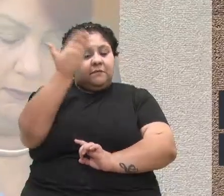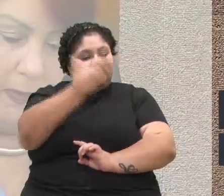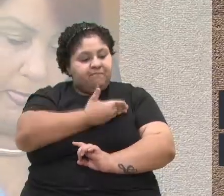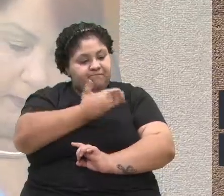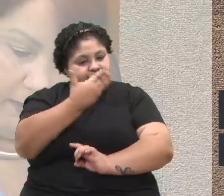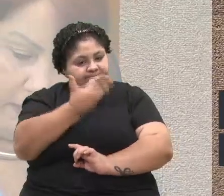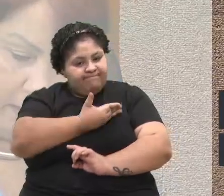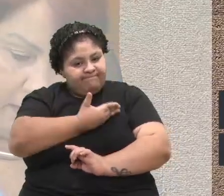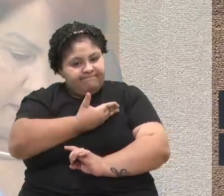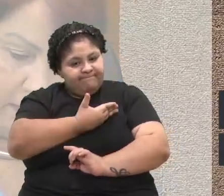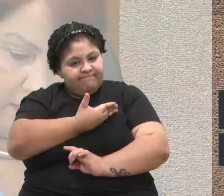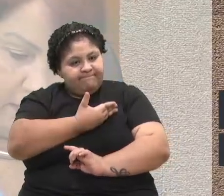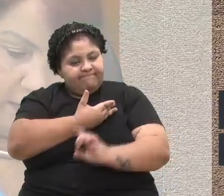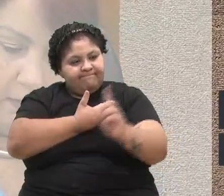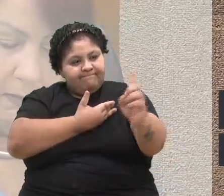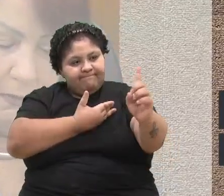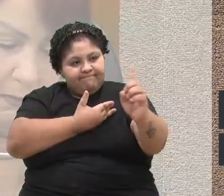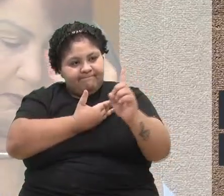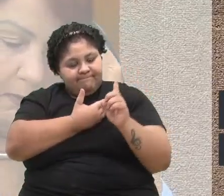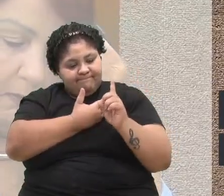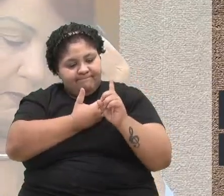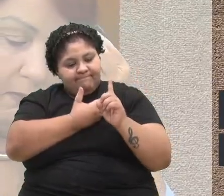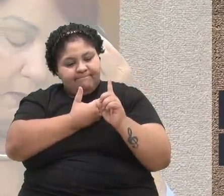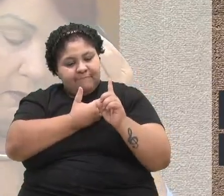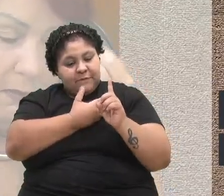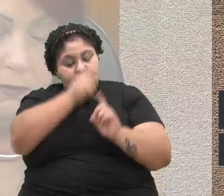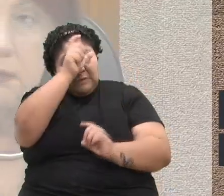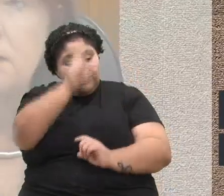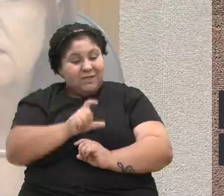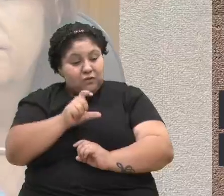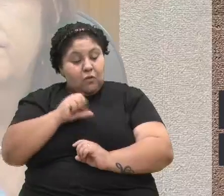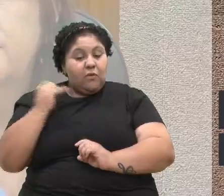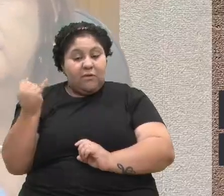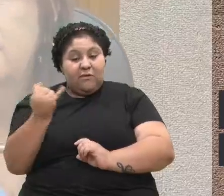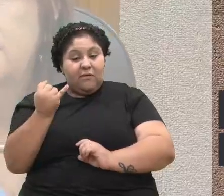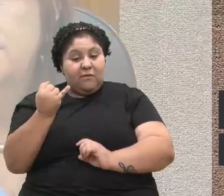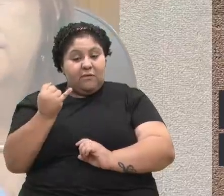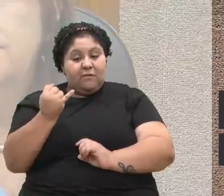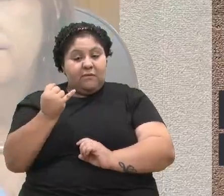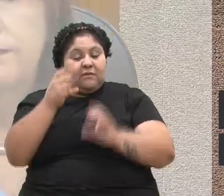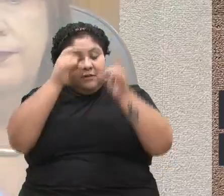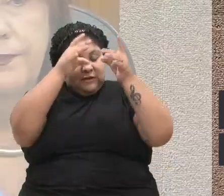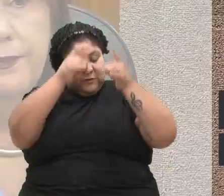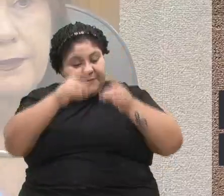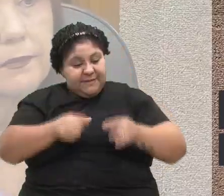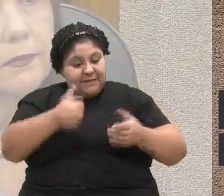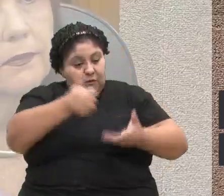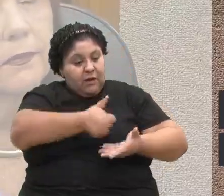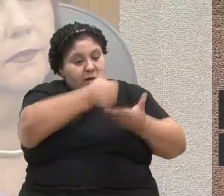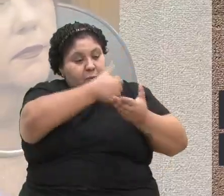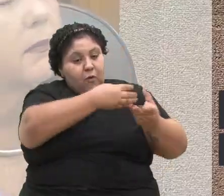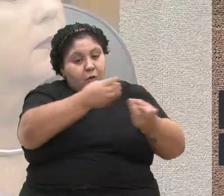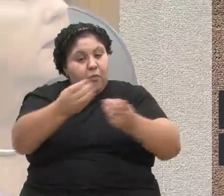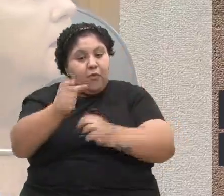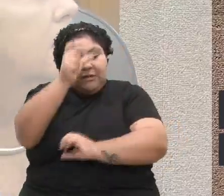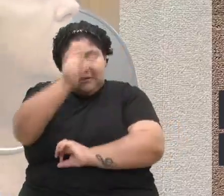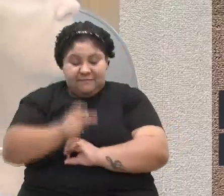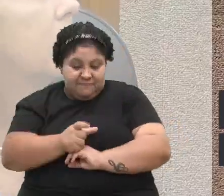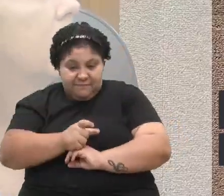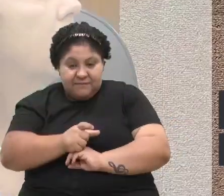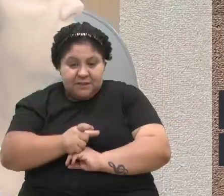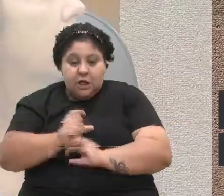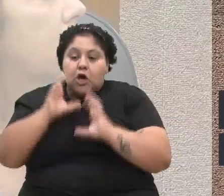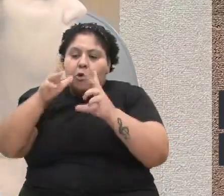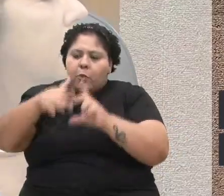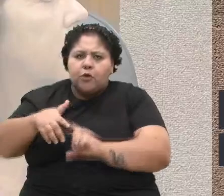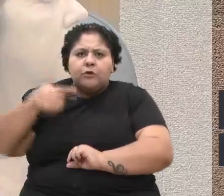e clientes como uma pessoa muito especial e que ajudou muita gente. Por todas as conquistas e